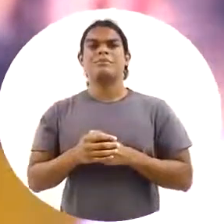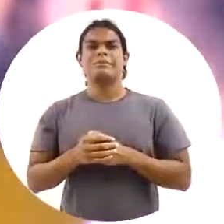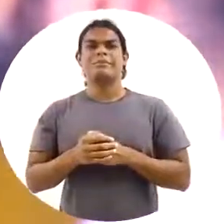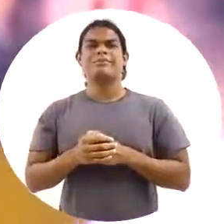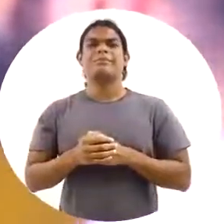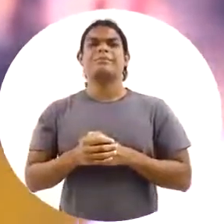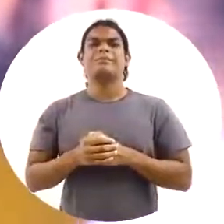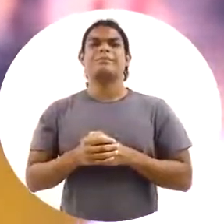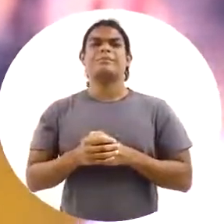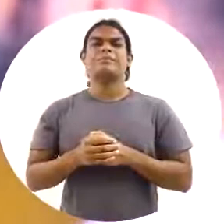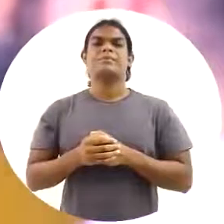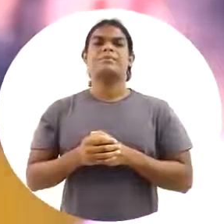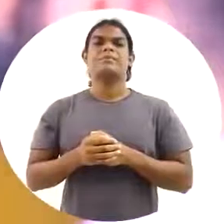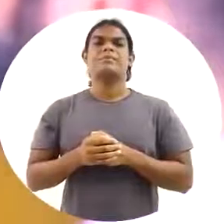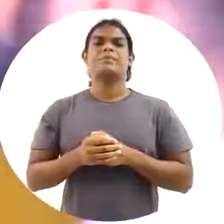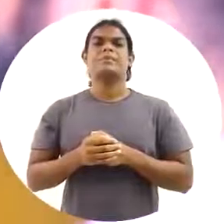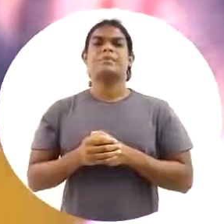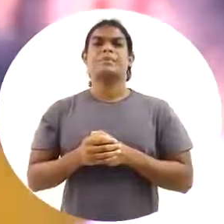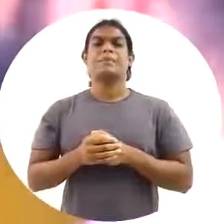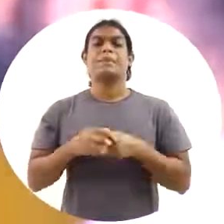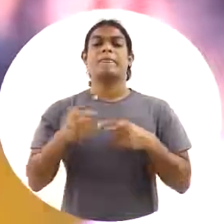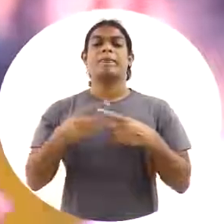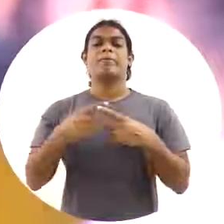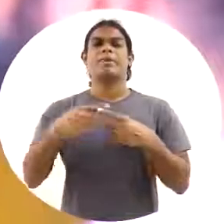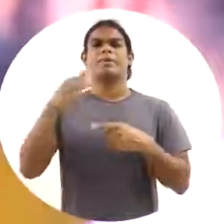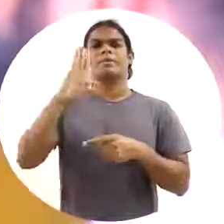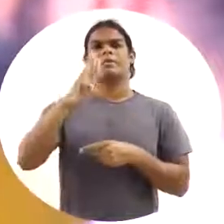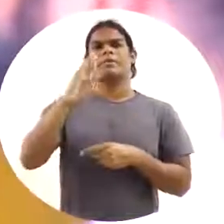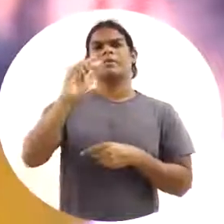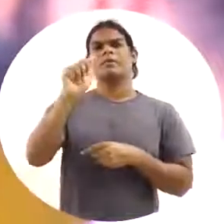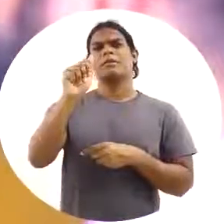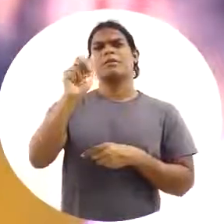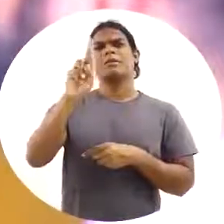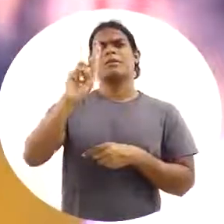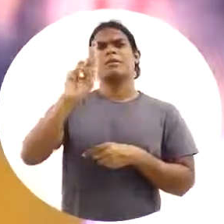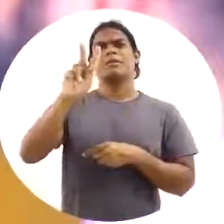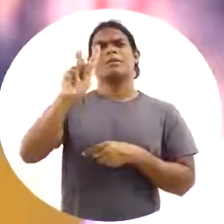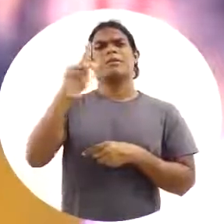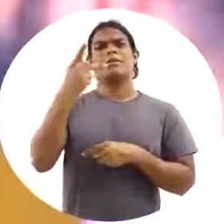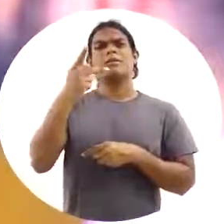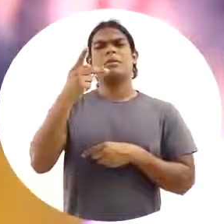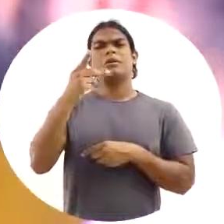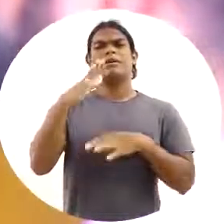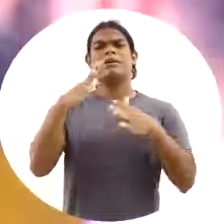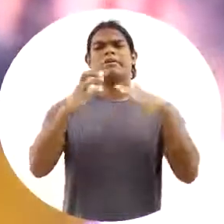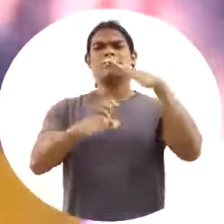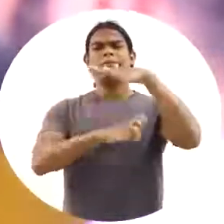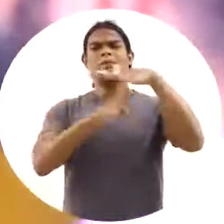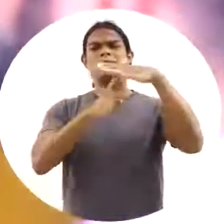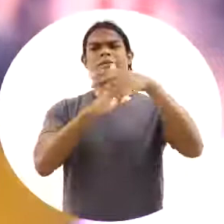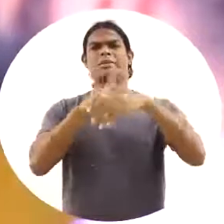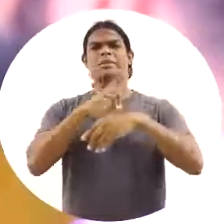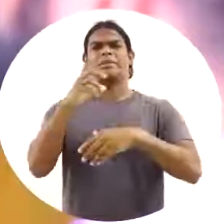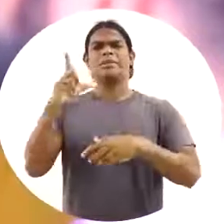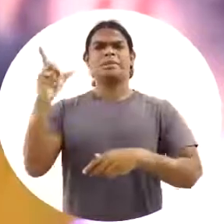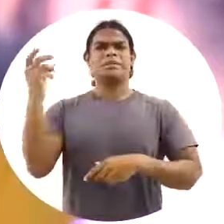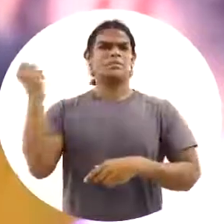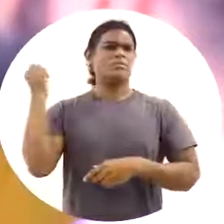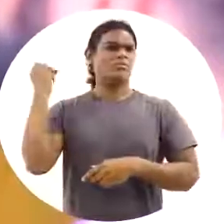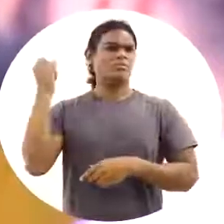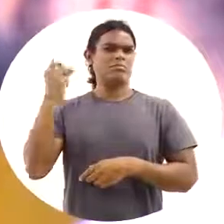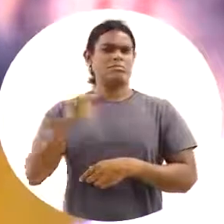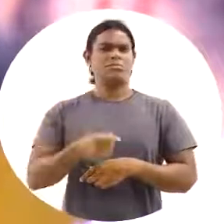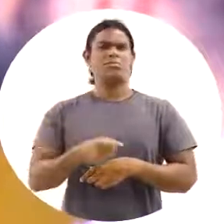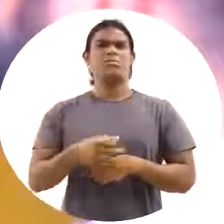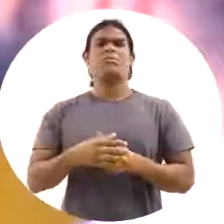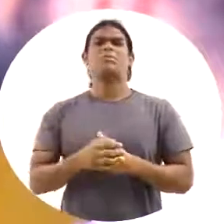maturar o trabalho deles, né? O Tibá é uma exceção e tem muito tempo de maturação do trabalho.